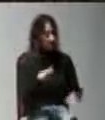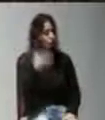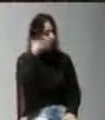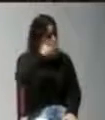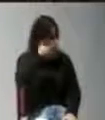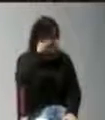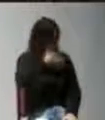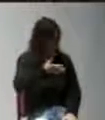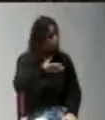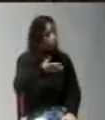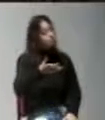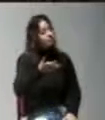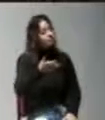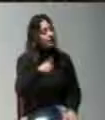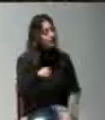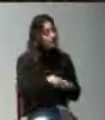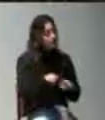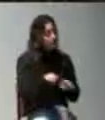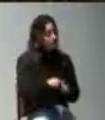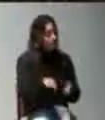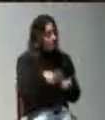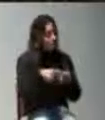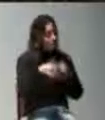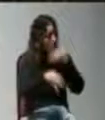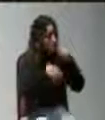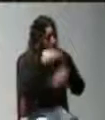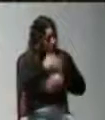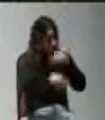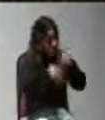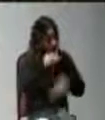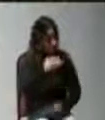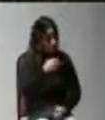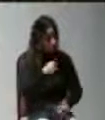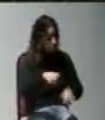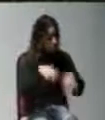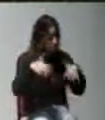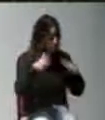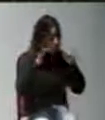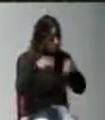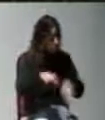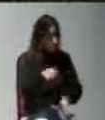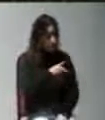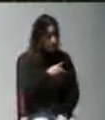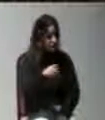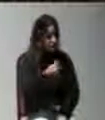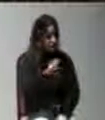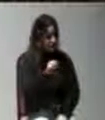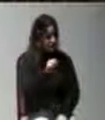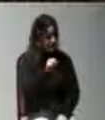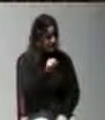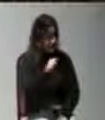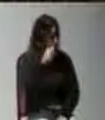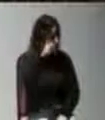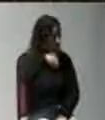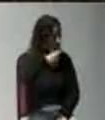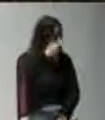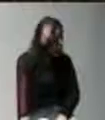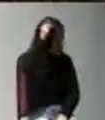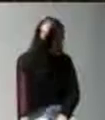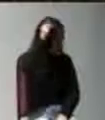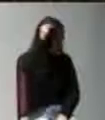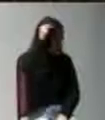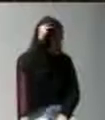também teremos como comentadora dessa sessão final a professora Rosa Maria Bueno Fischer, aqui do programa